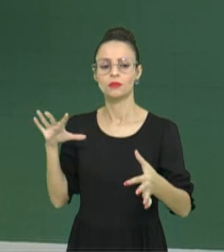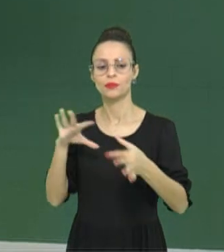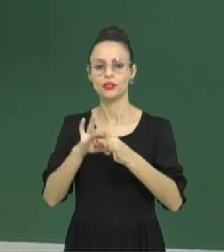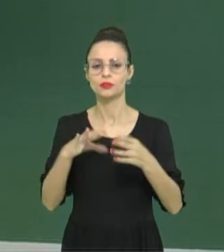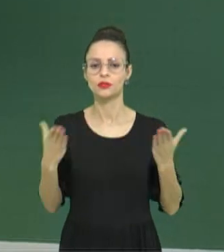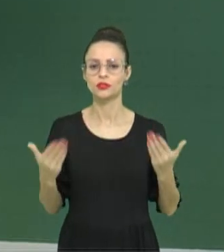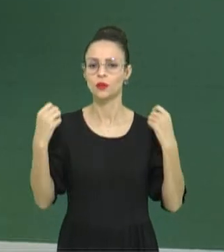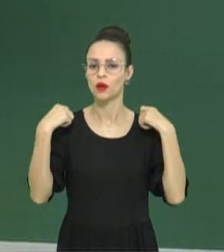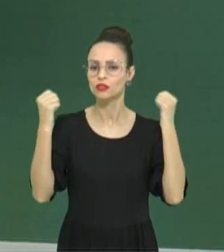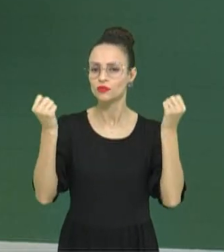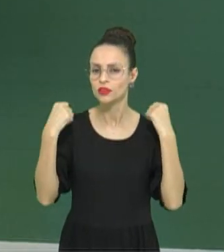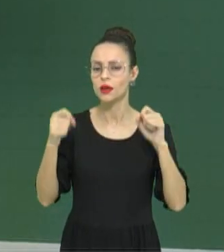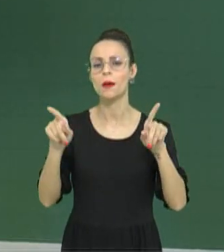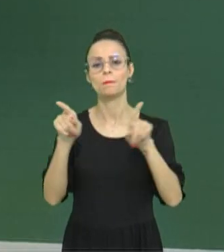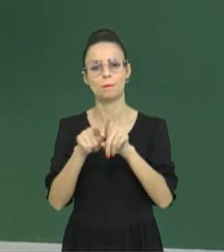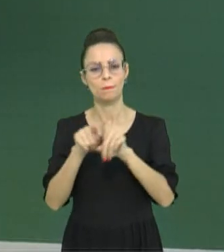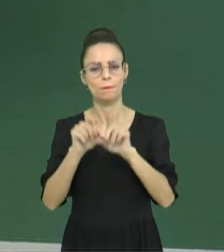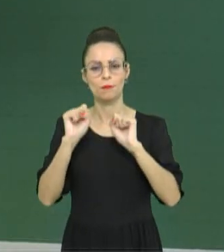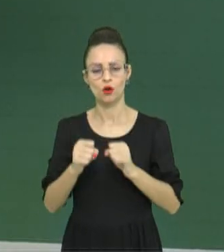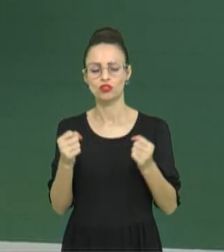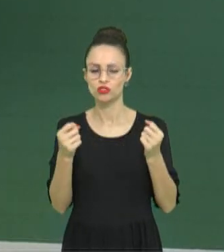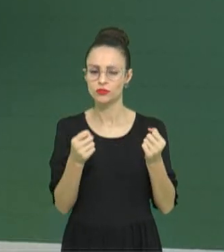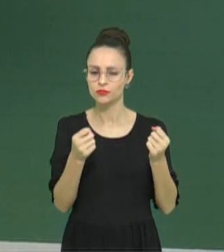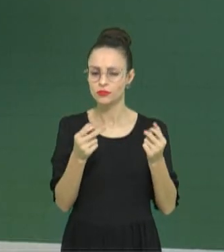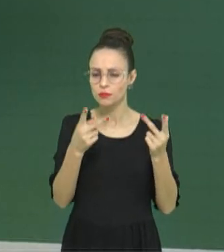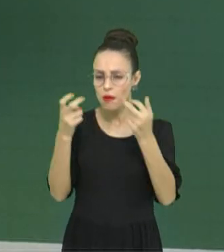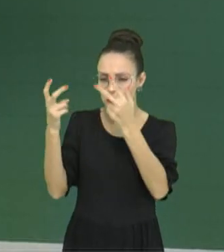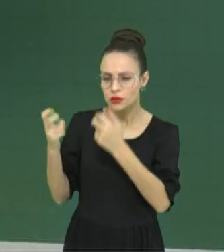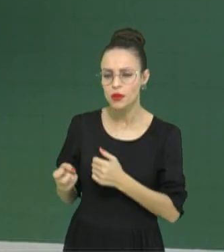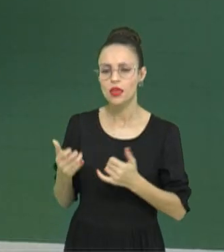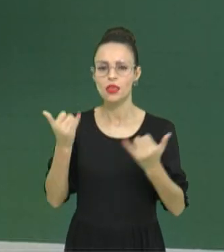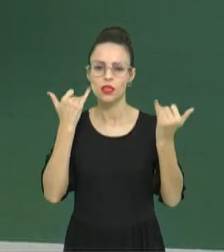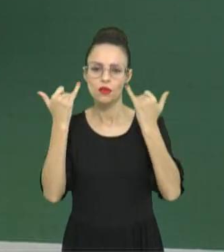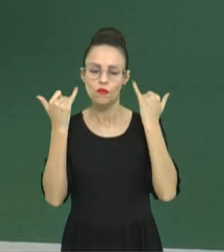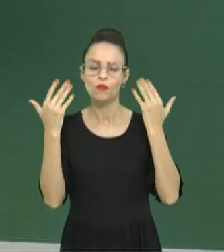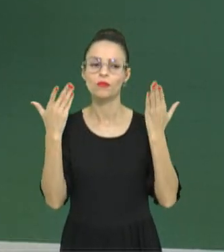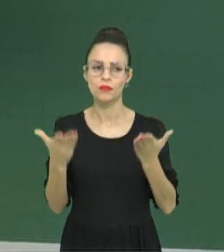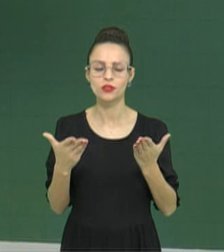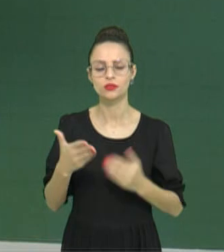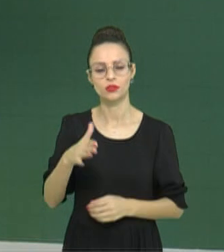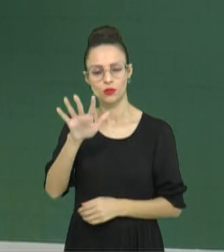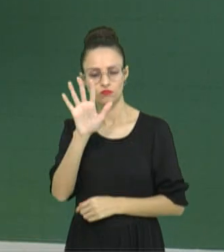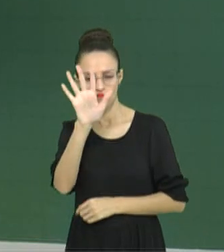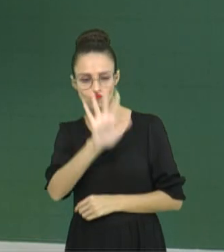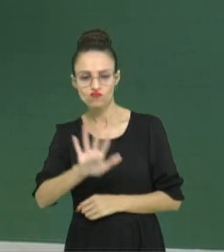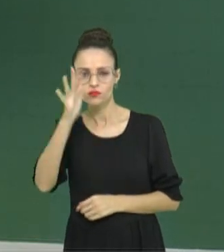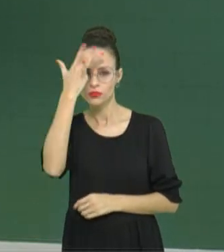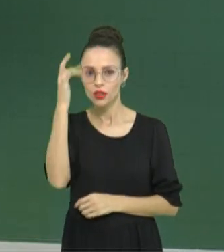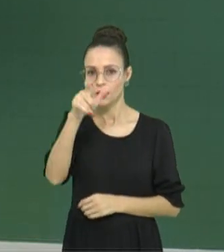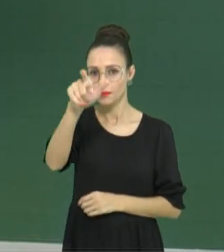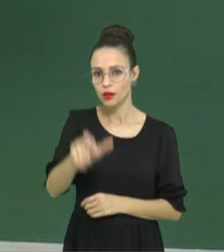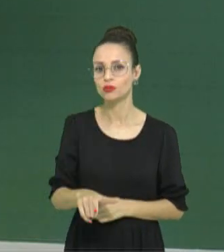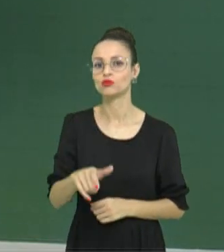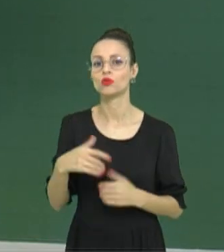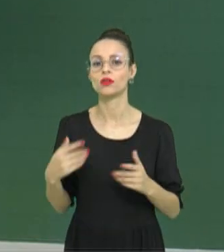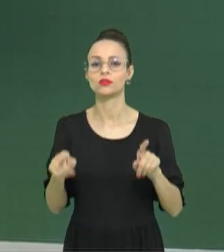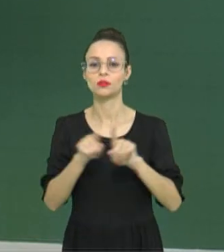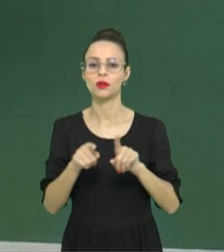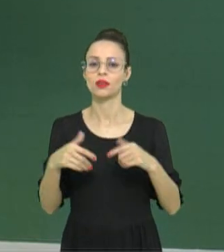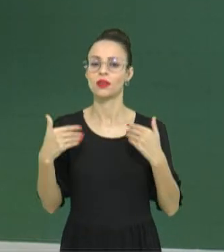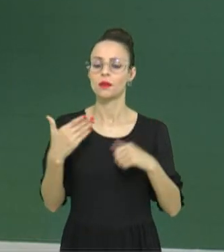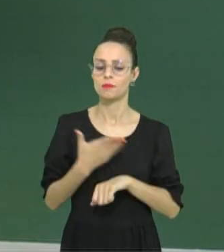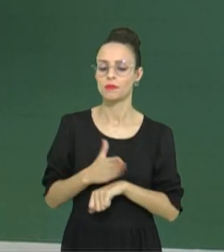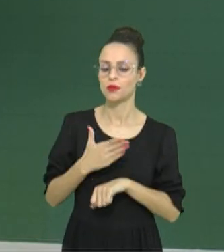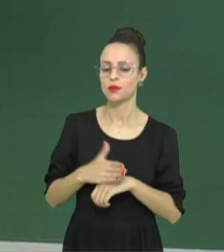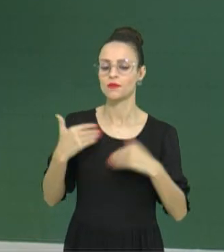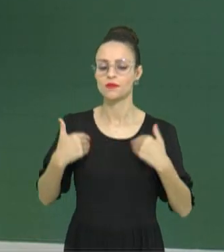né, com uma atividade física e pode observar, né, essas informações aí no seu aluno, tanto na parte de treinamento, de preparação